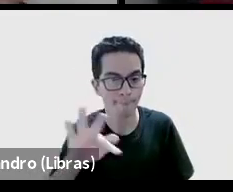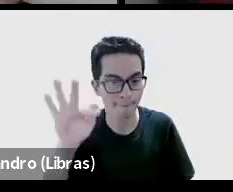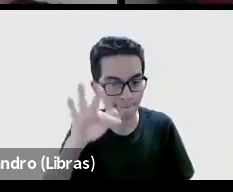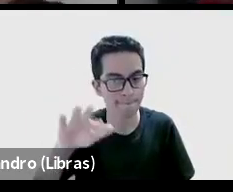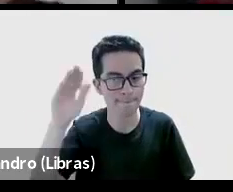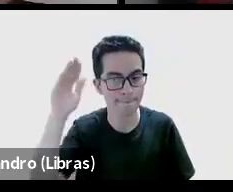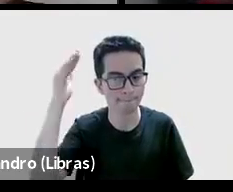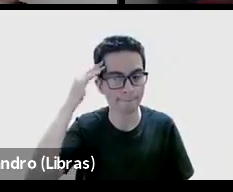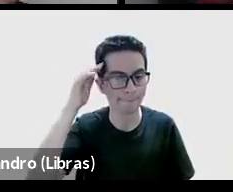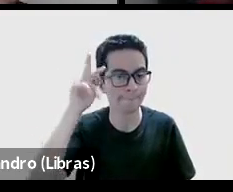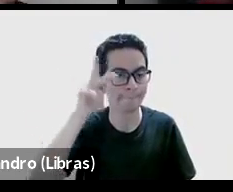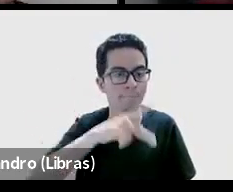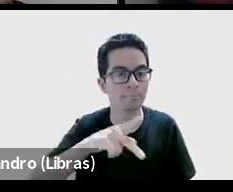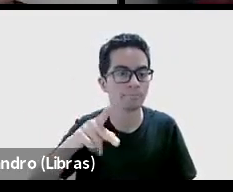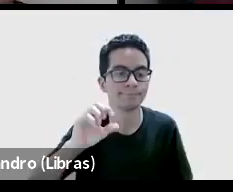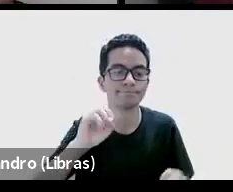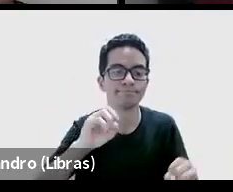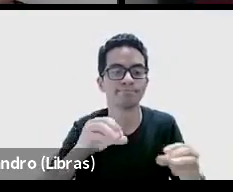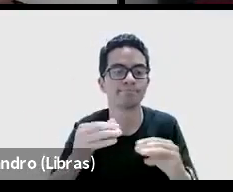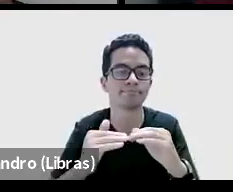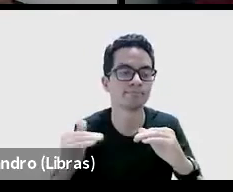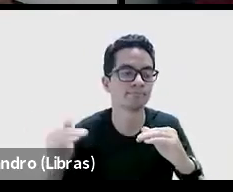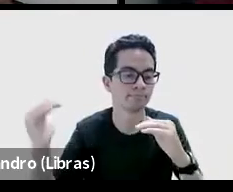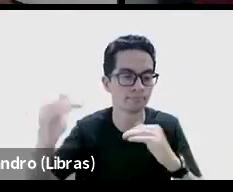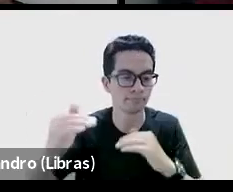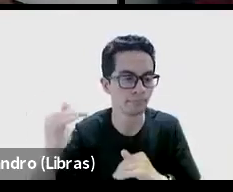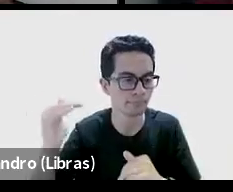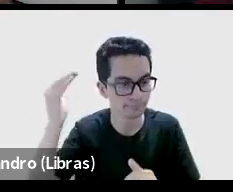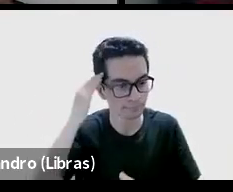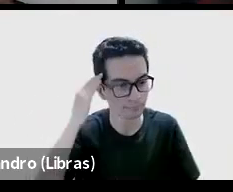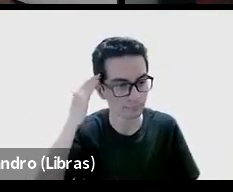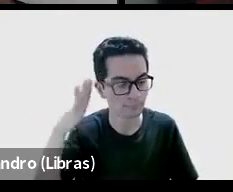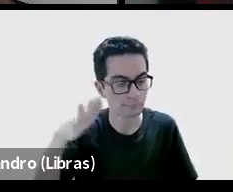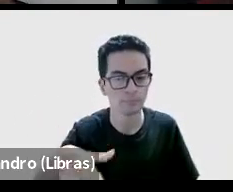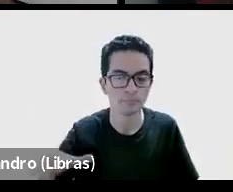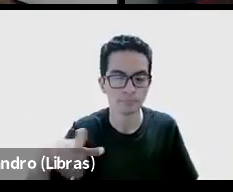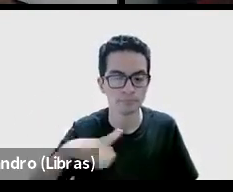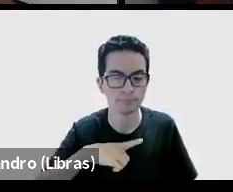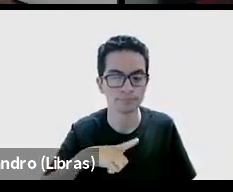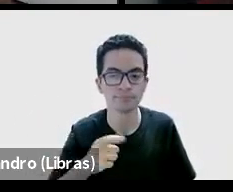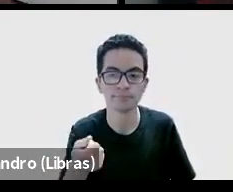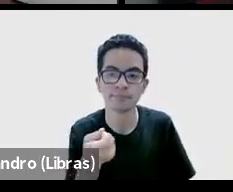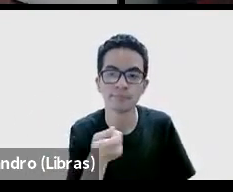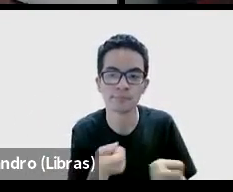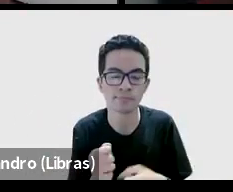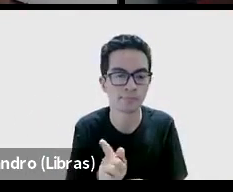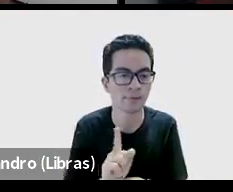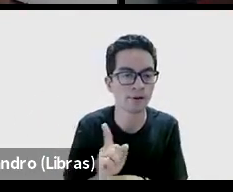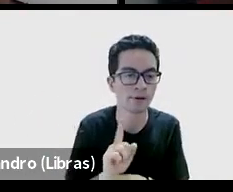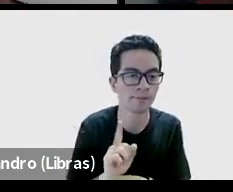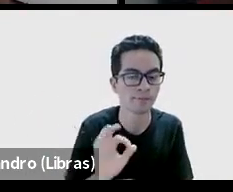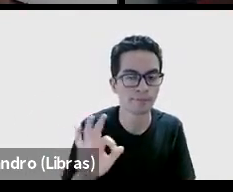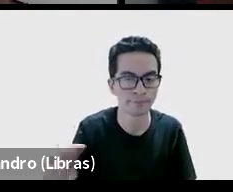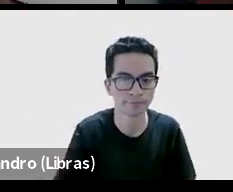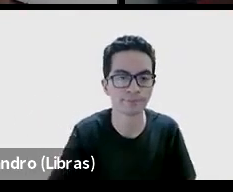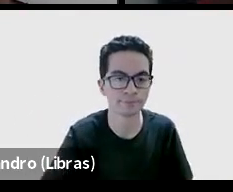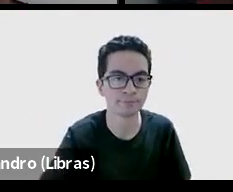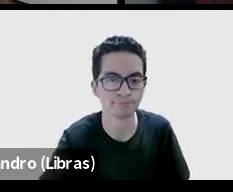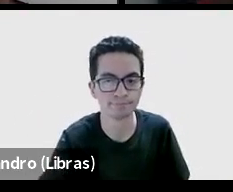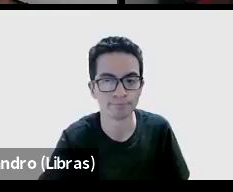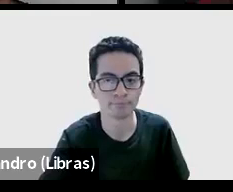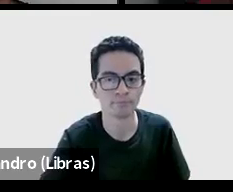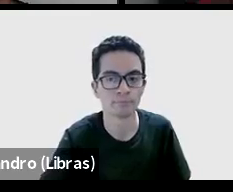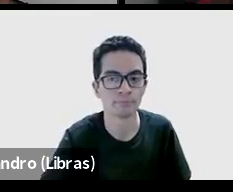ensino superior tecnológico, alunos que estão nas áreas de negócios, gestão, já é um problema